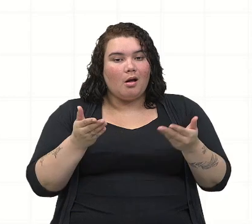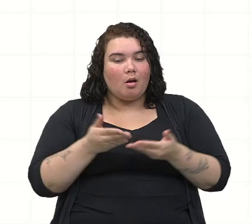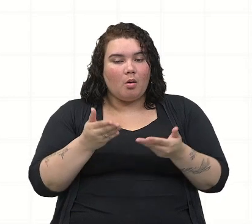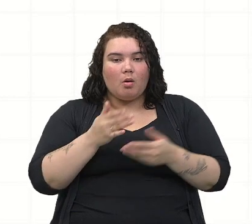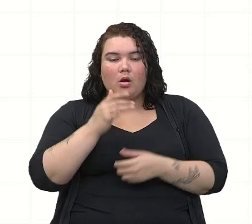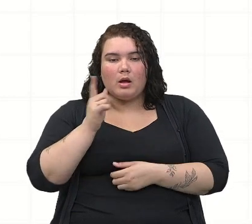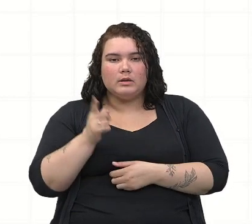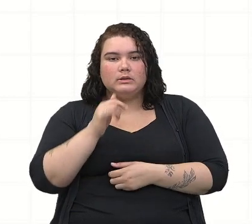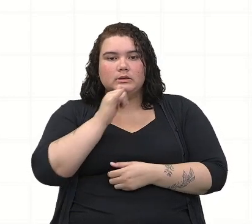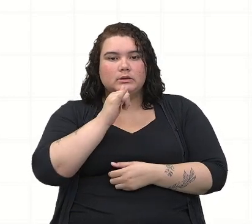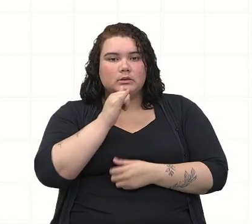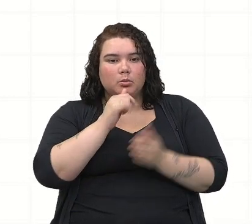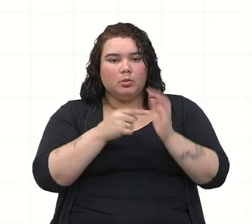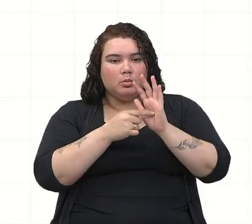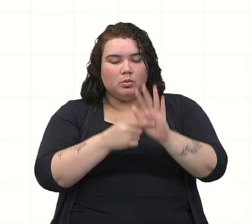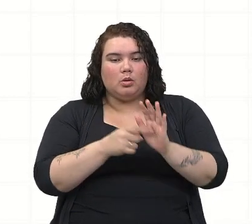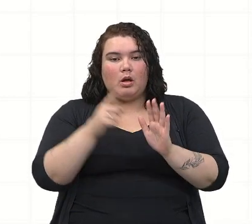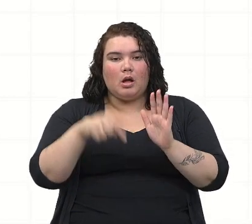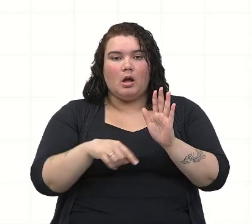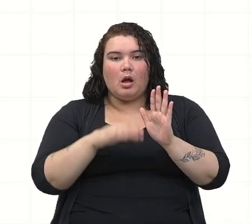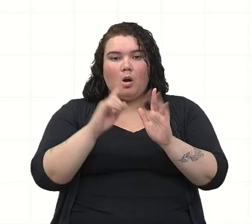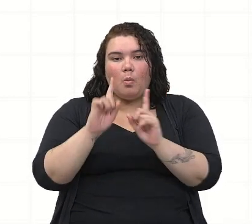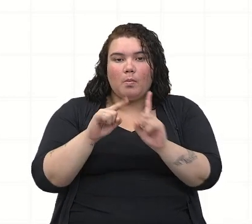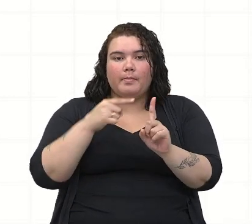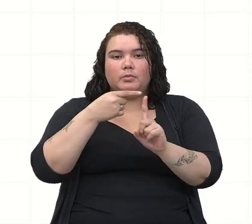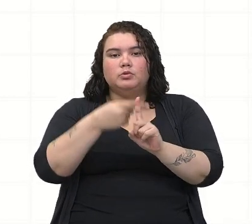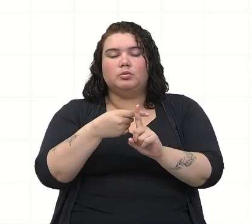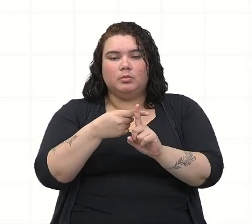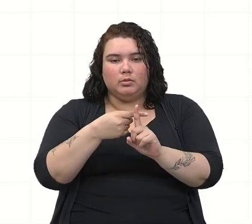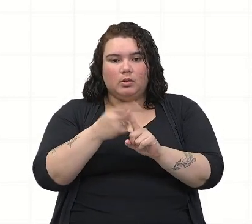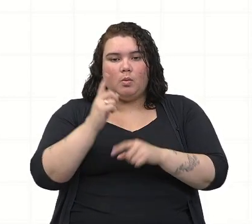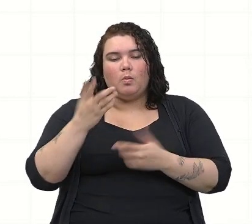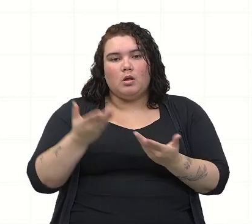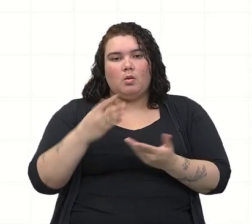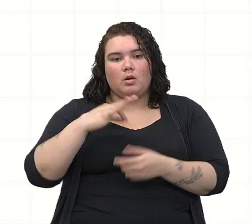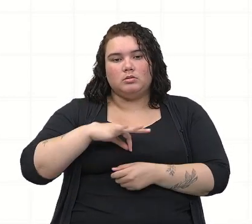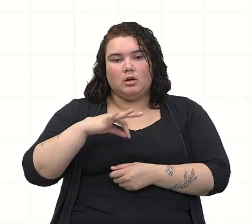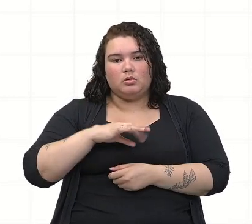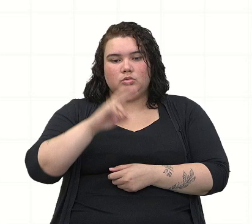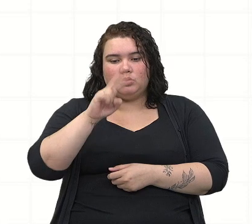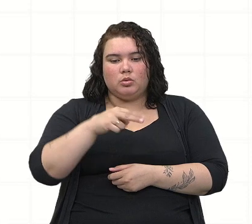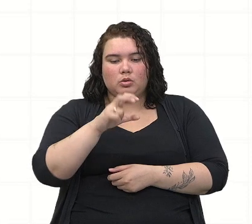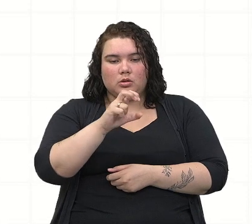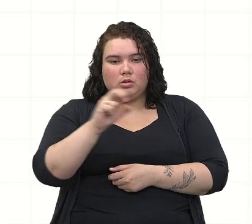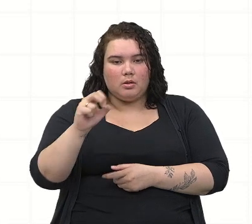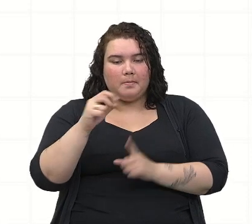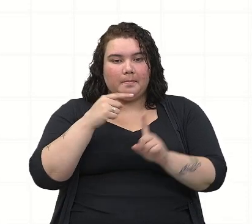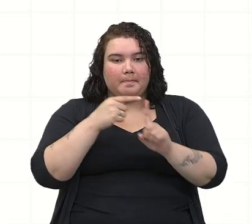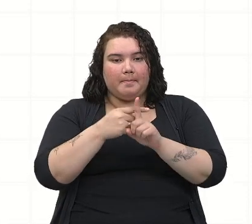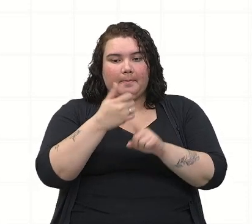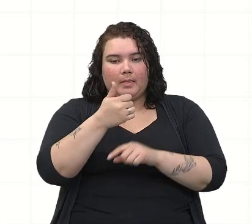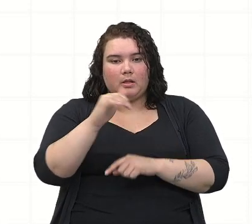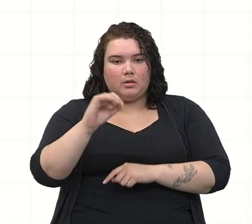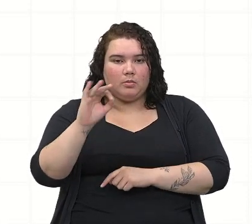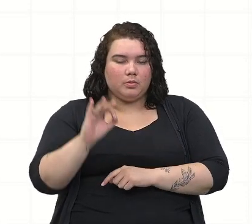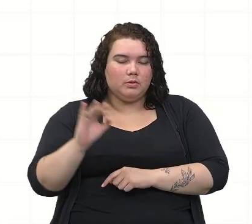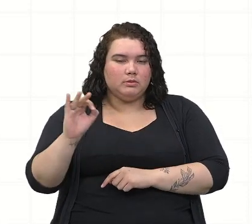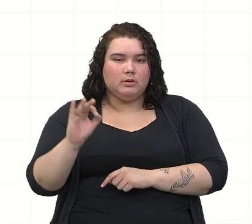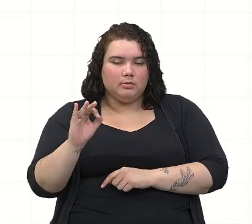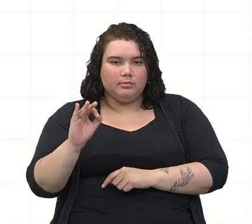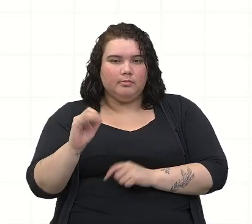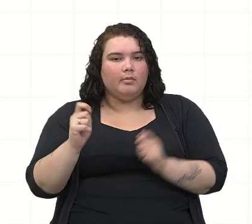ó. Aumento vai somar. Então, são coisas lógicas,